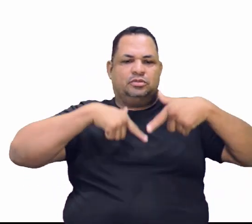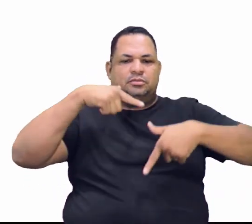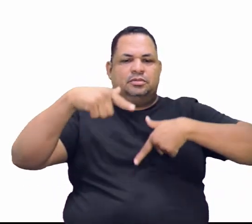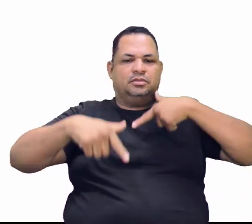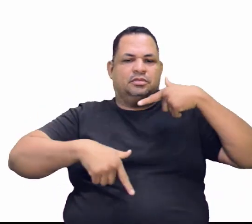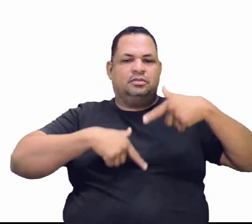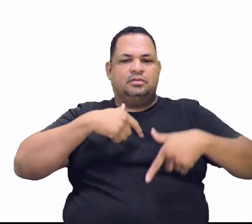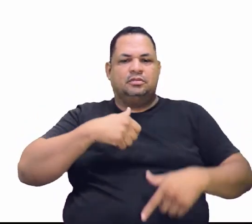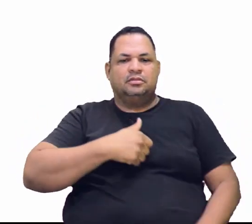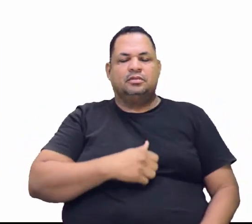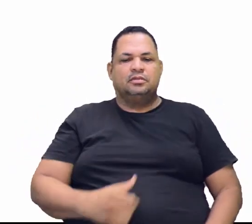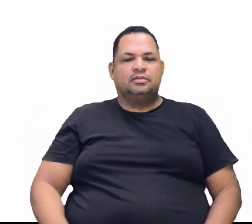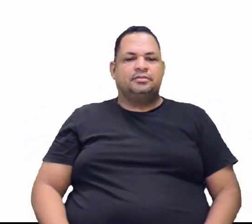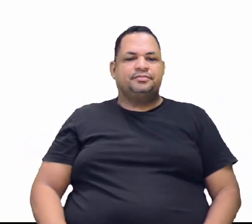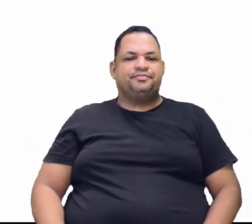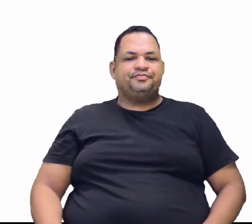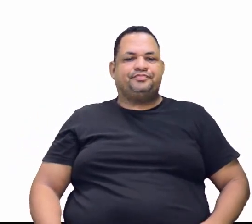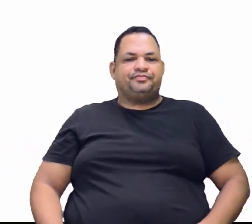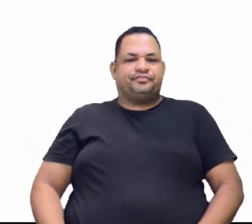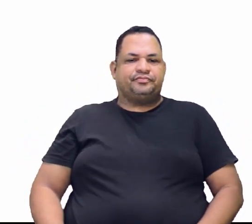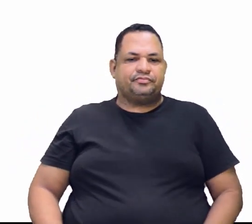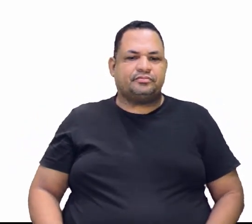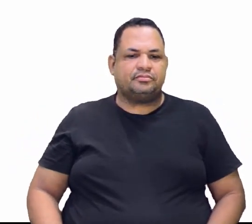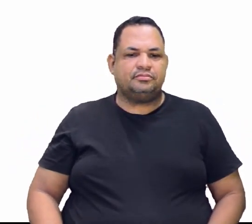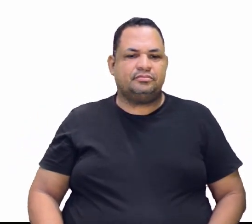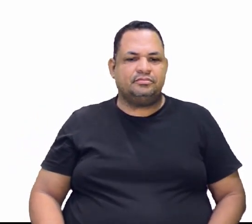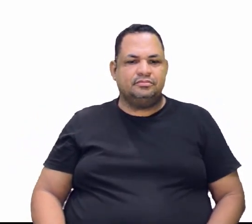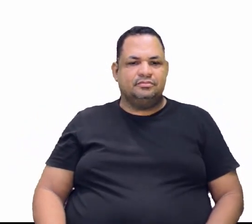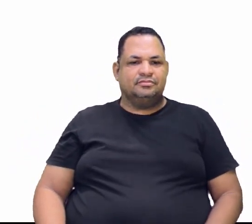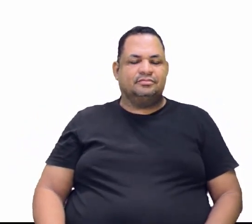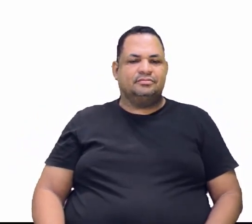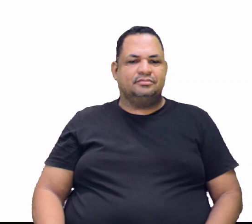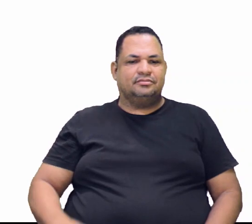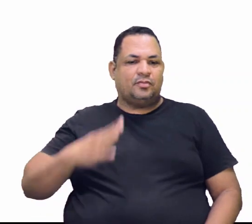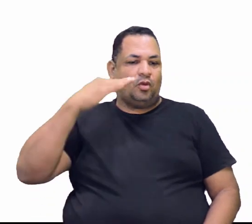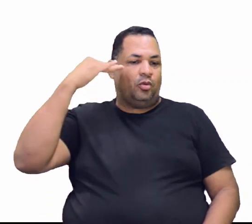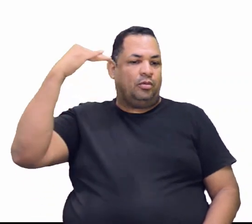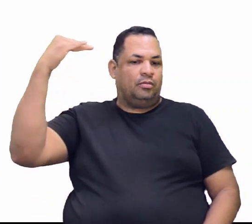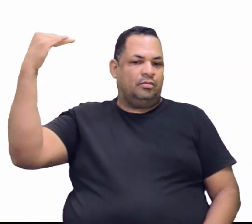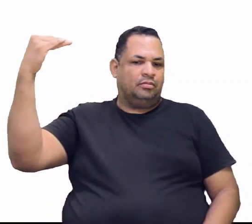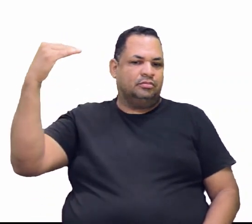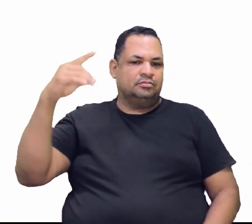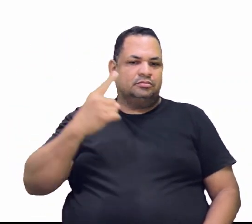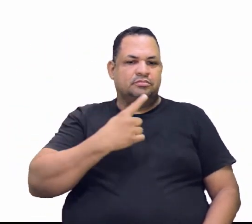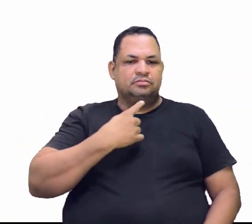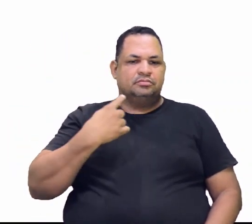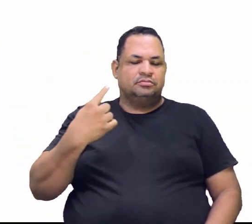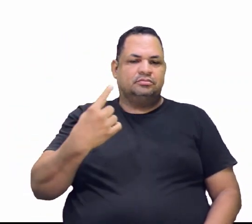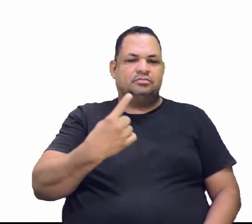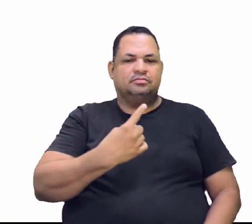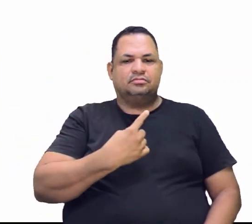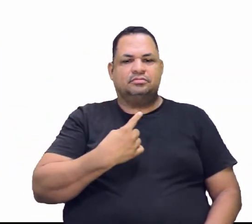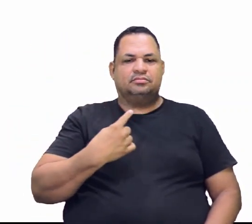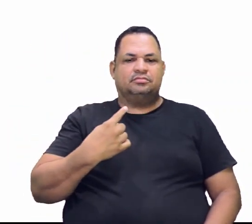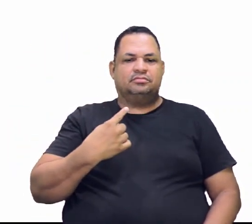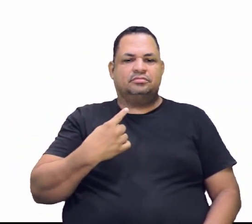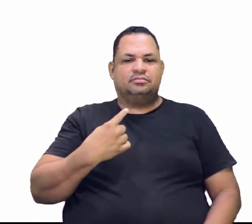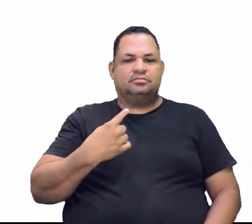rapaz. Há uma homenagem ao nosso grande